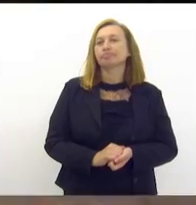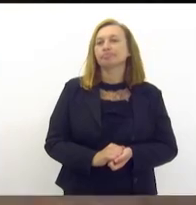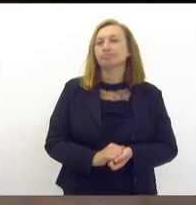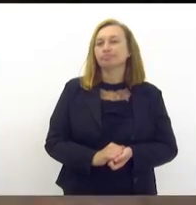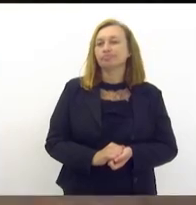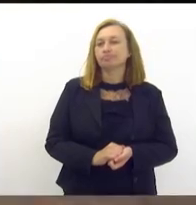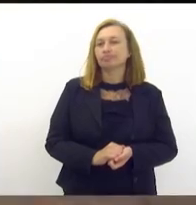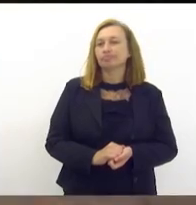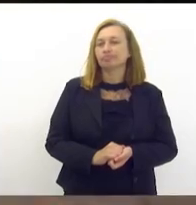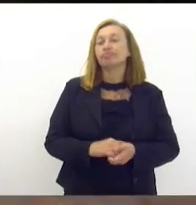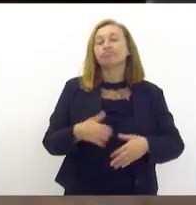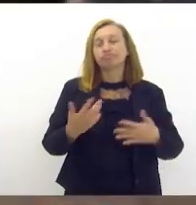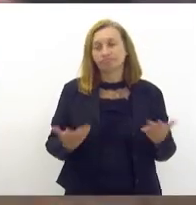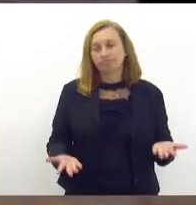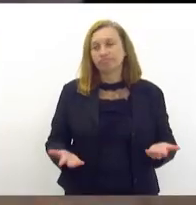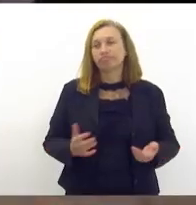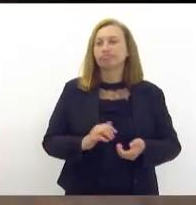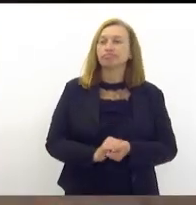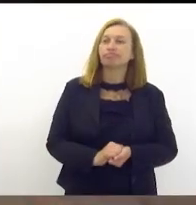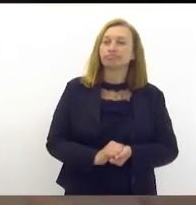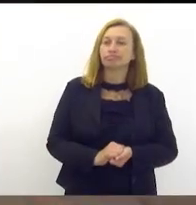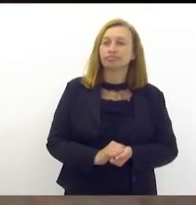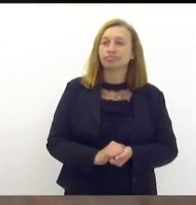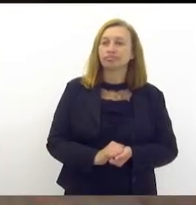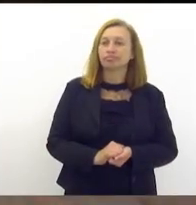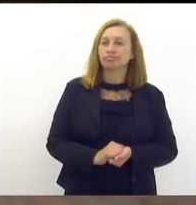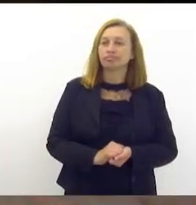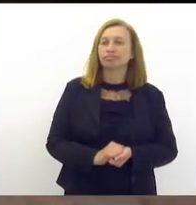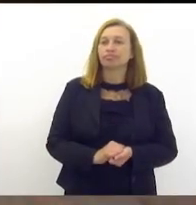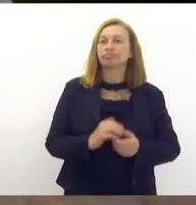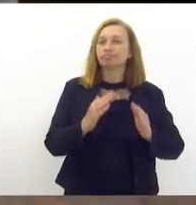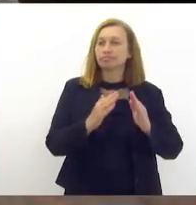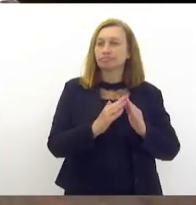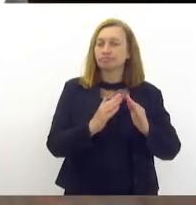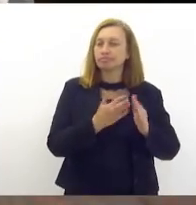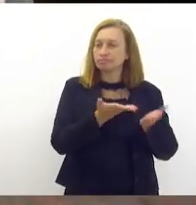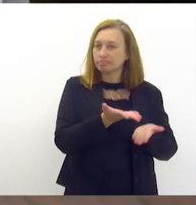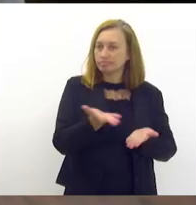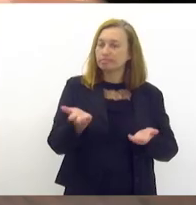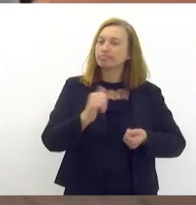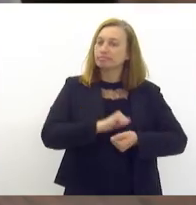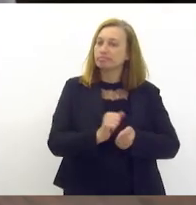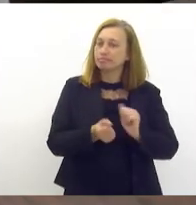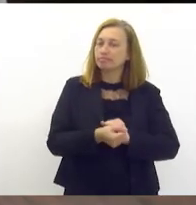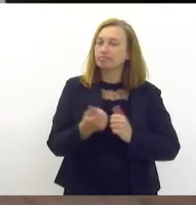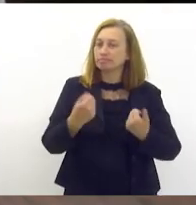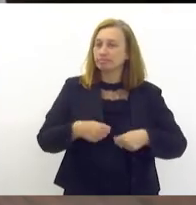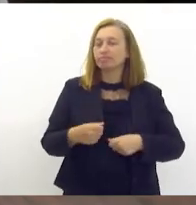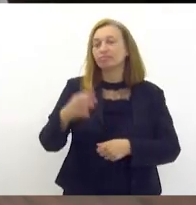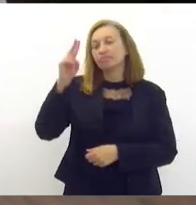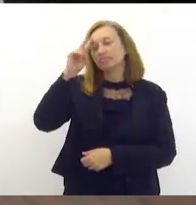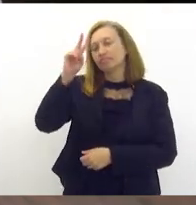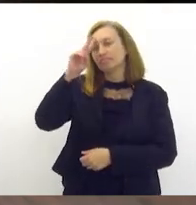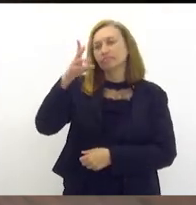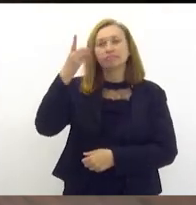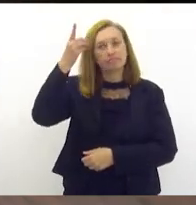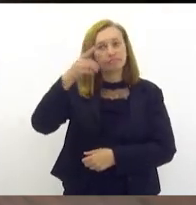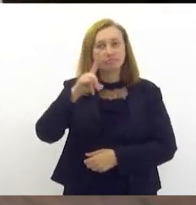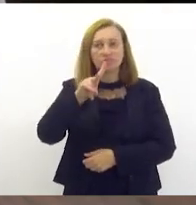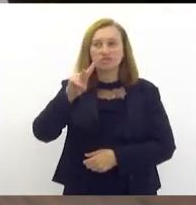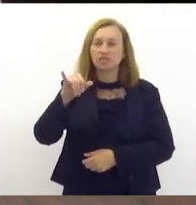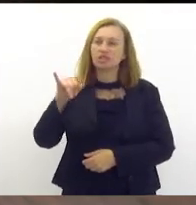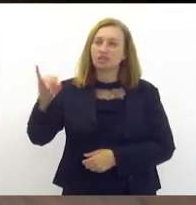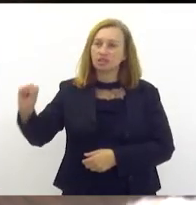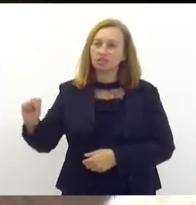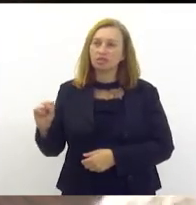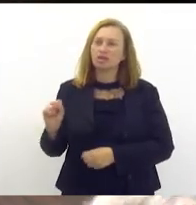lar. Então, essas moradias, elas têm que ser adaptadas. Eu me lembro, deputado Vinícius Cozolino,